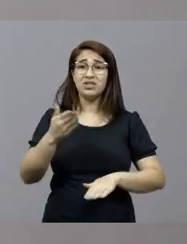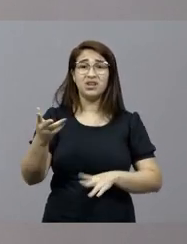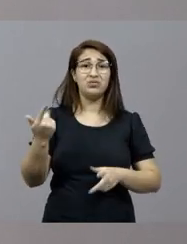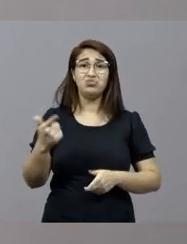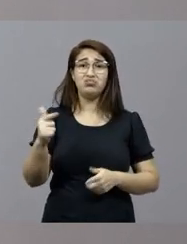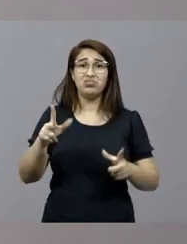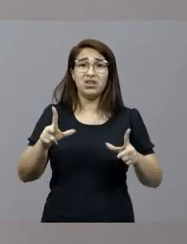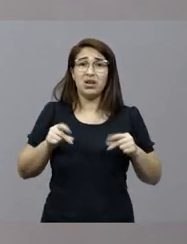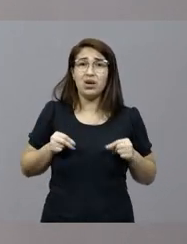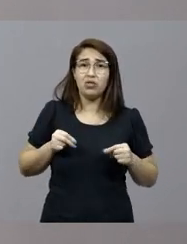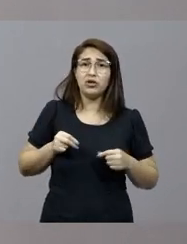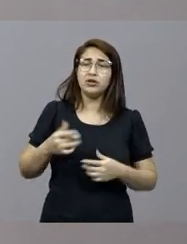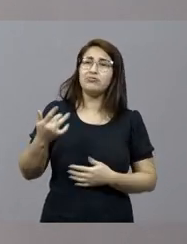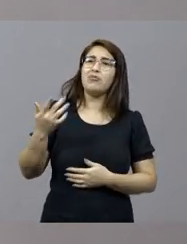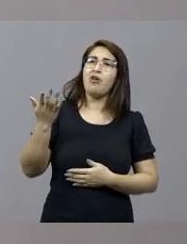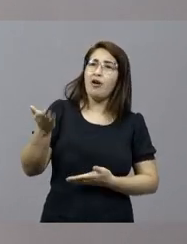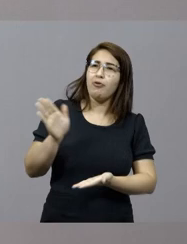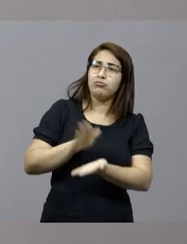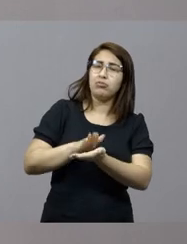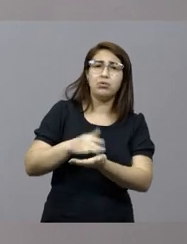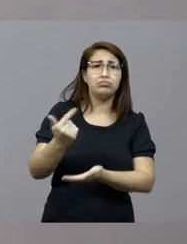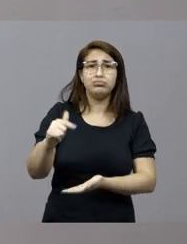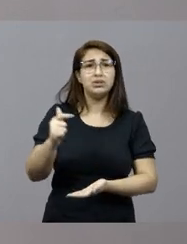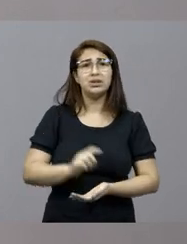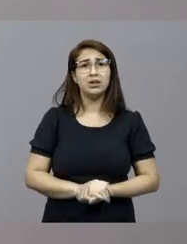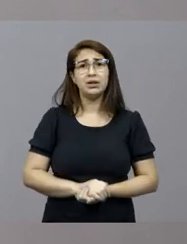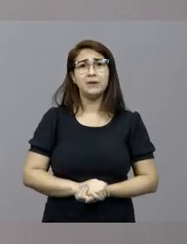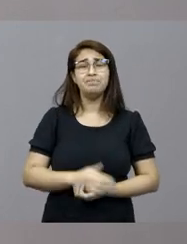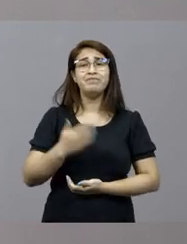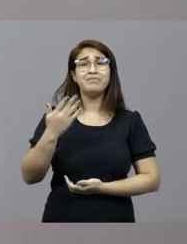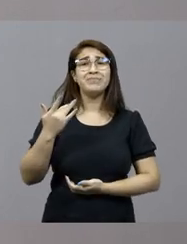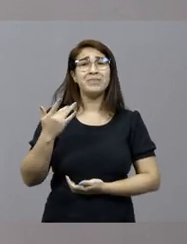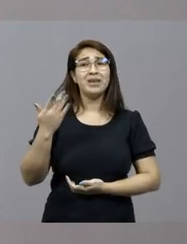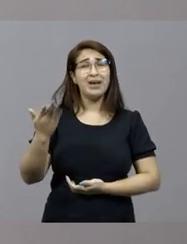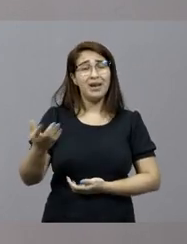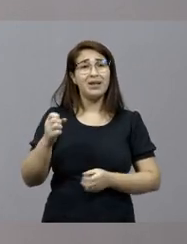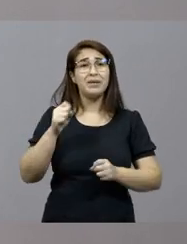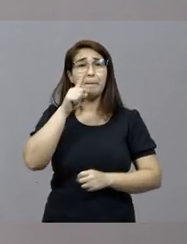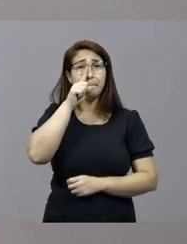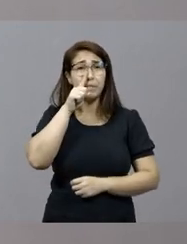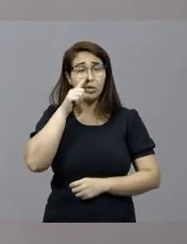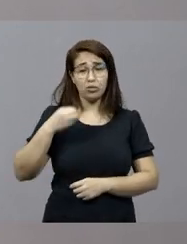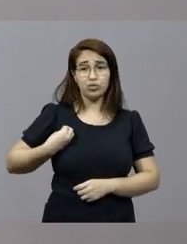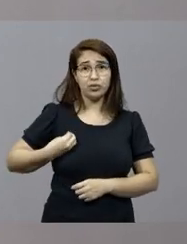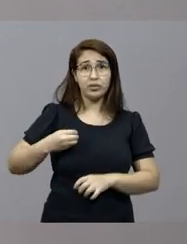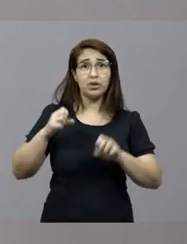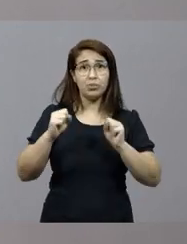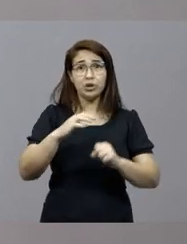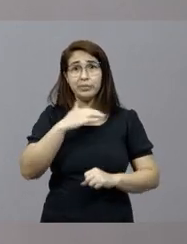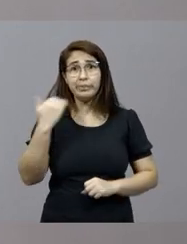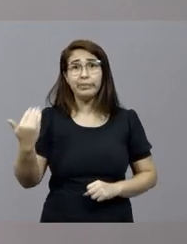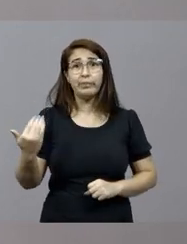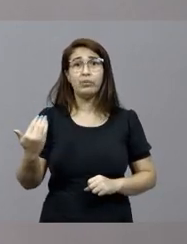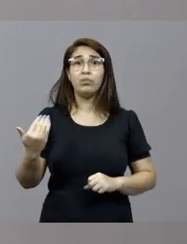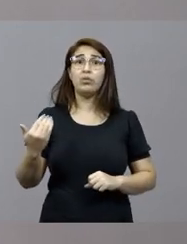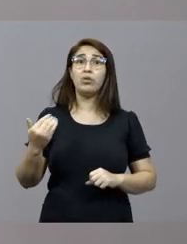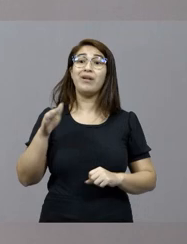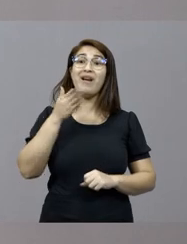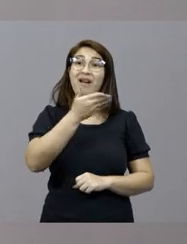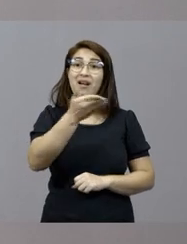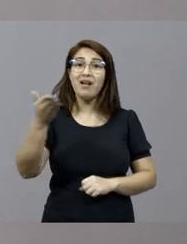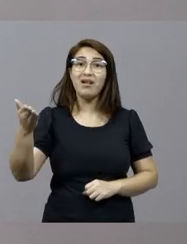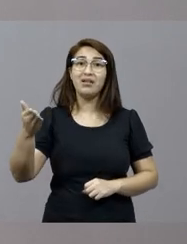reconhecimento. Mesmo assim, com o risco da própria vida e às vezes incompreendidos, estes bravos